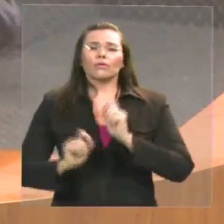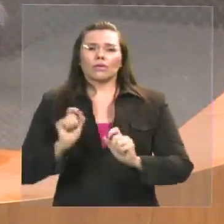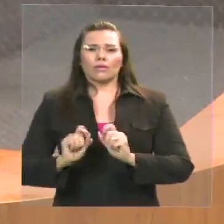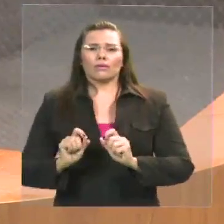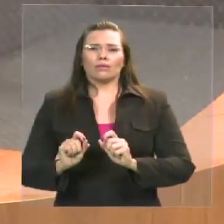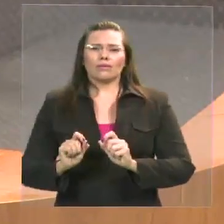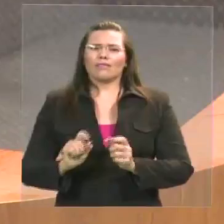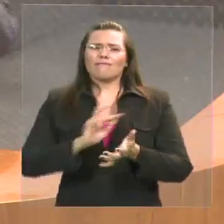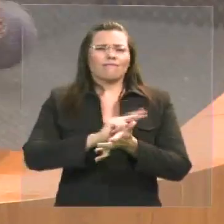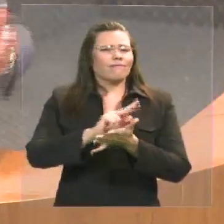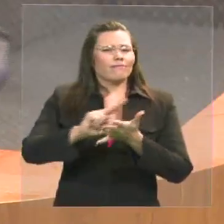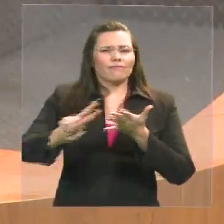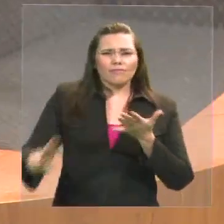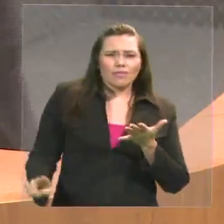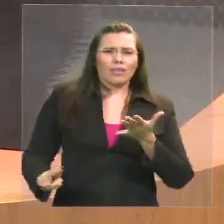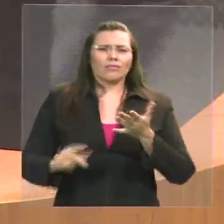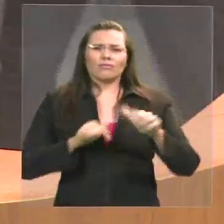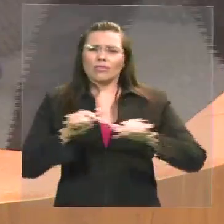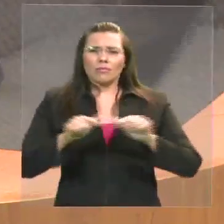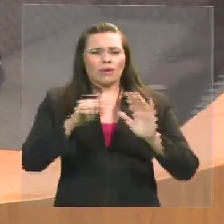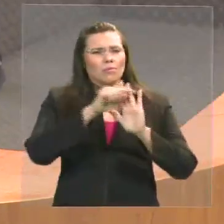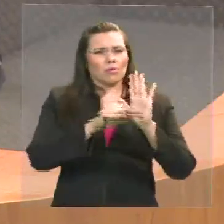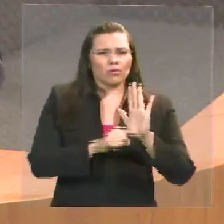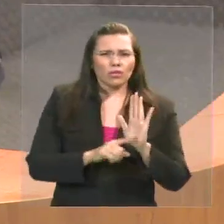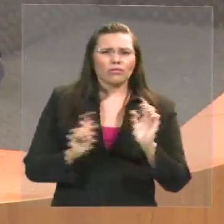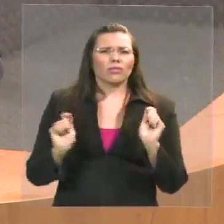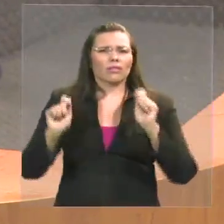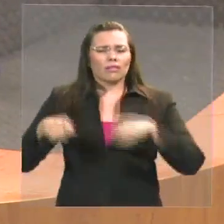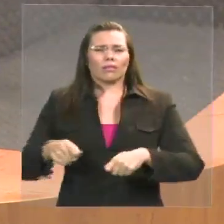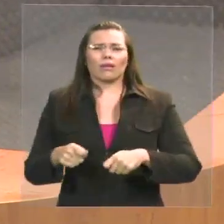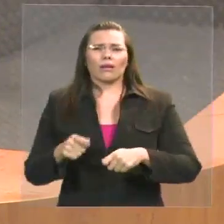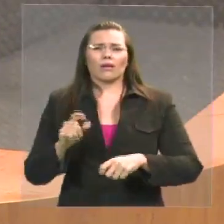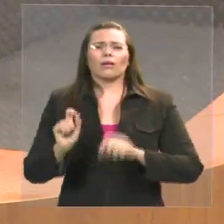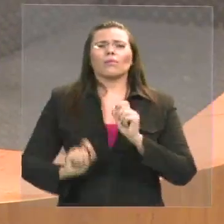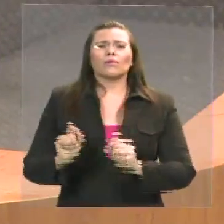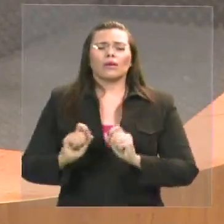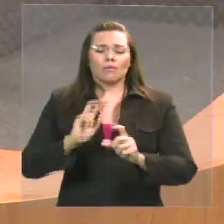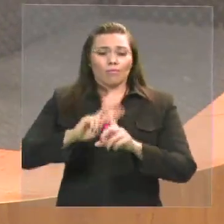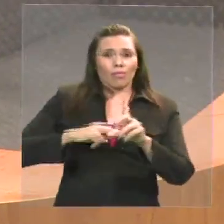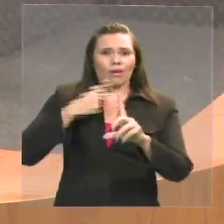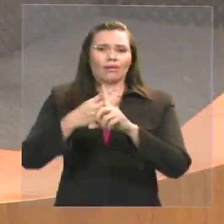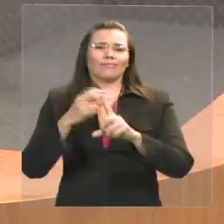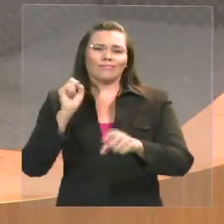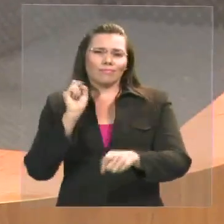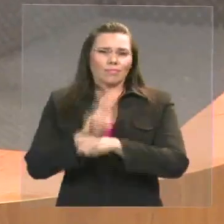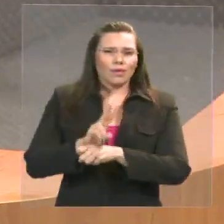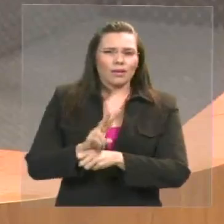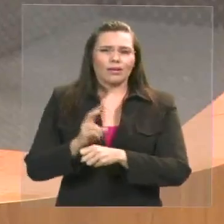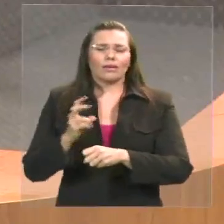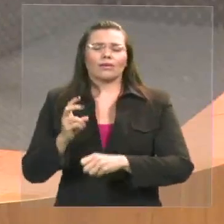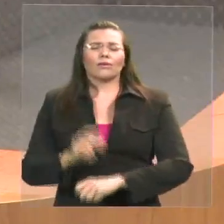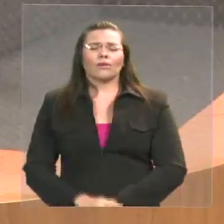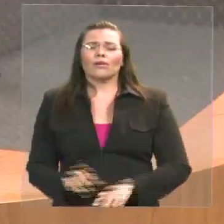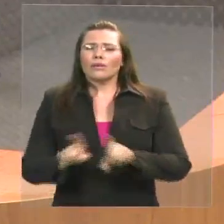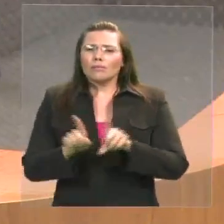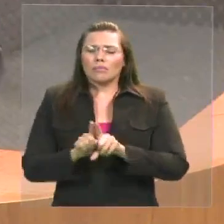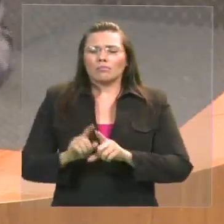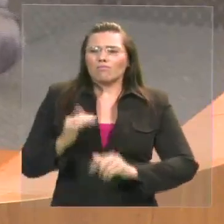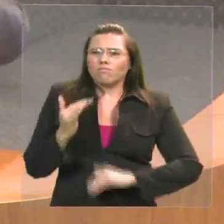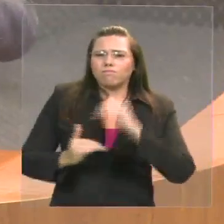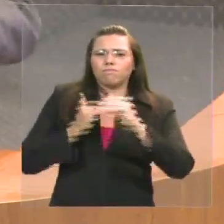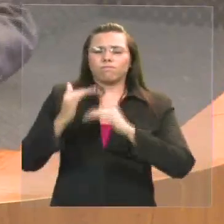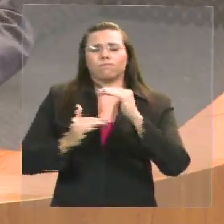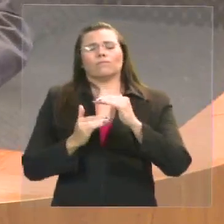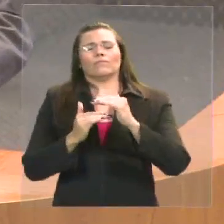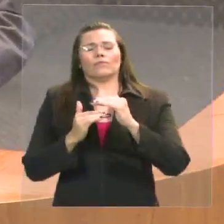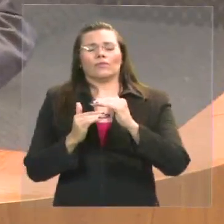oportunidades por diversos municípios maranhenses, em todo o Estado do Maranhão, mais de 500 obras, que estão sendo executadas em todo o Estado,